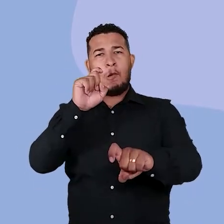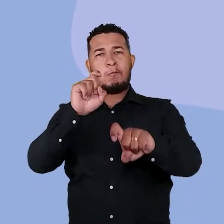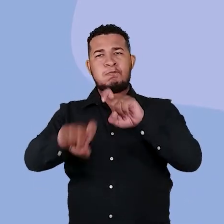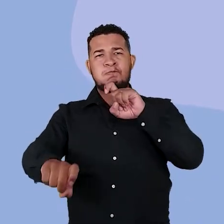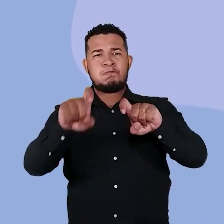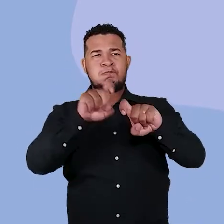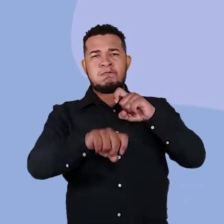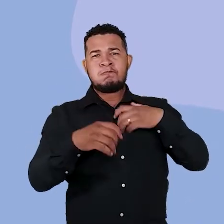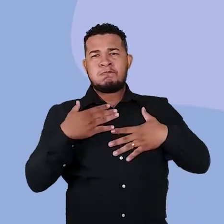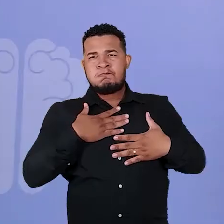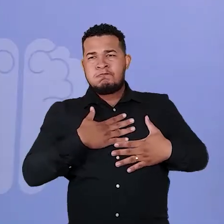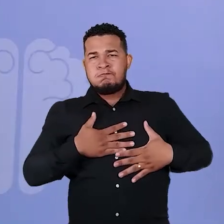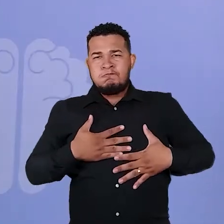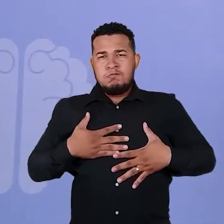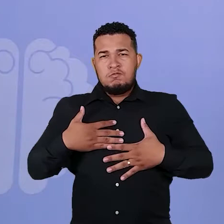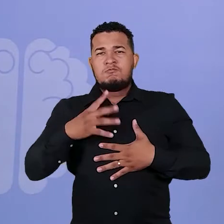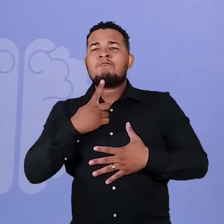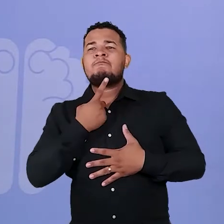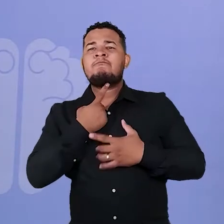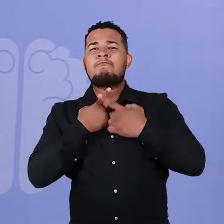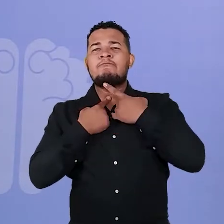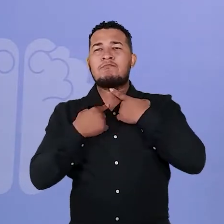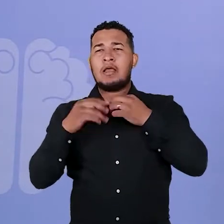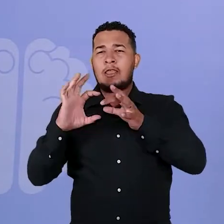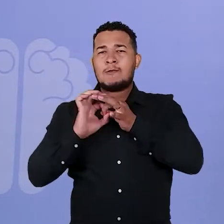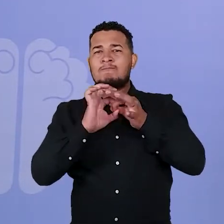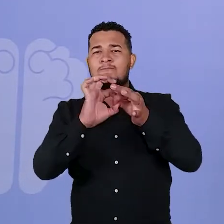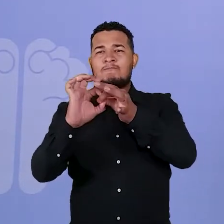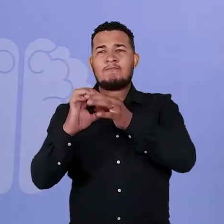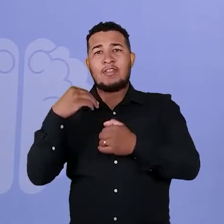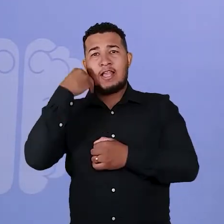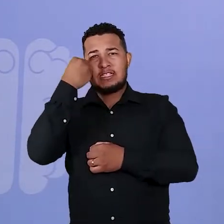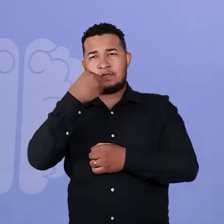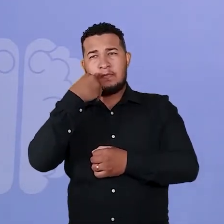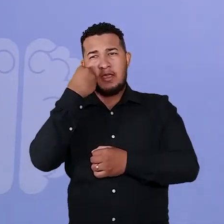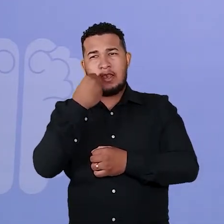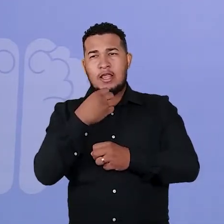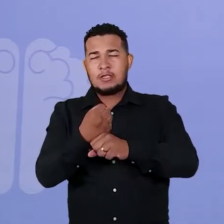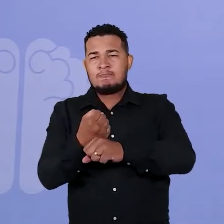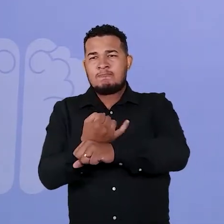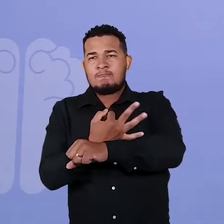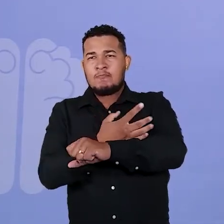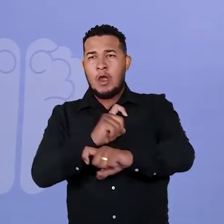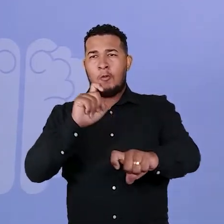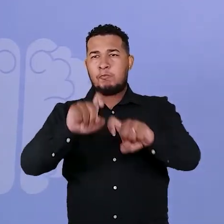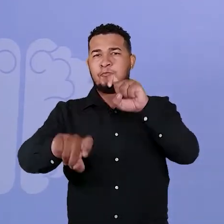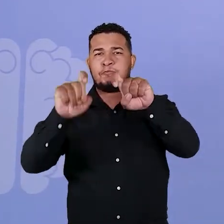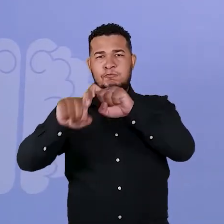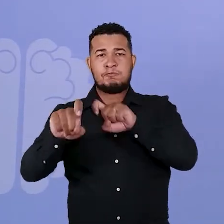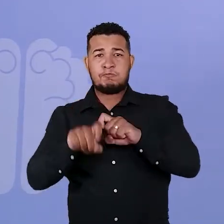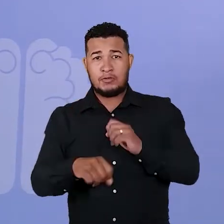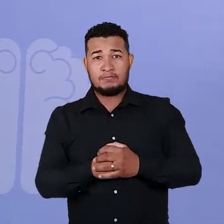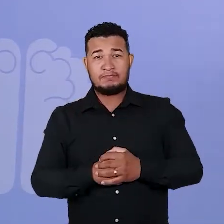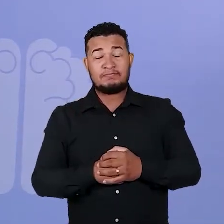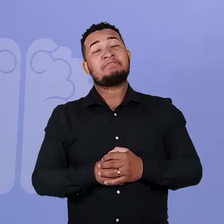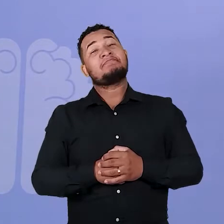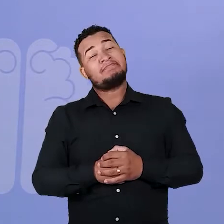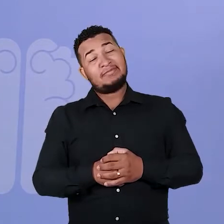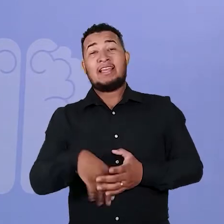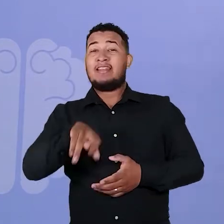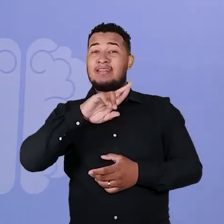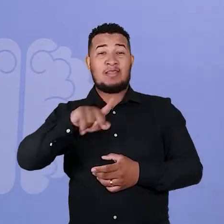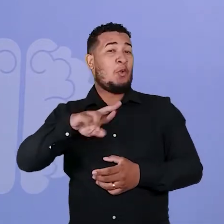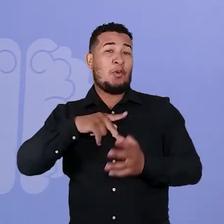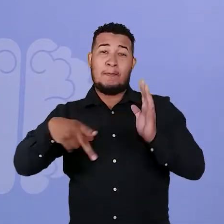amor sexual, naquele amor ligado à experiência erótica.